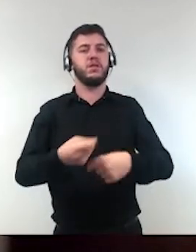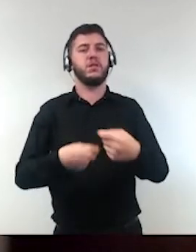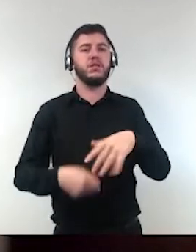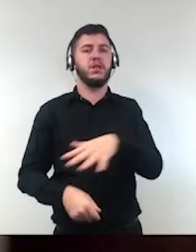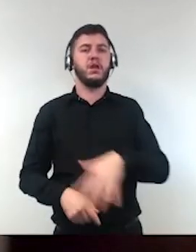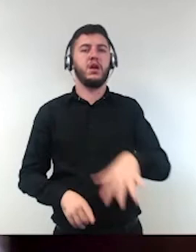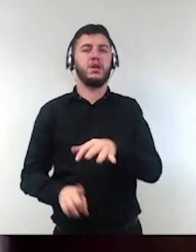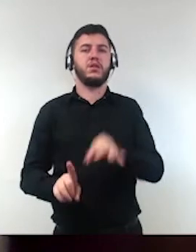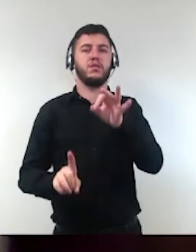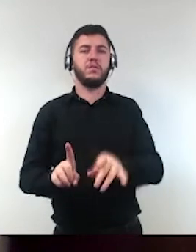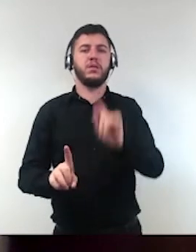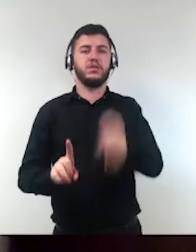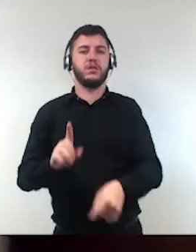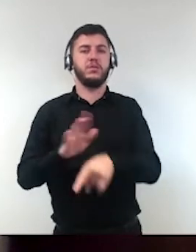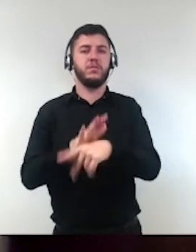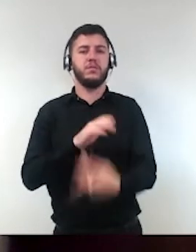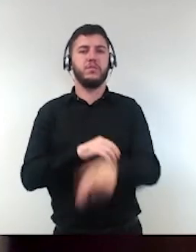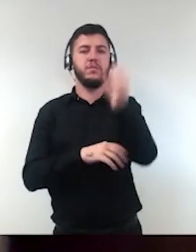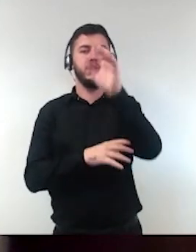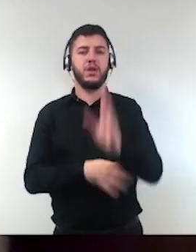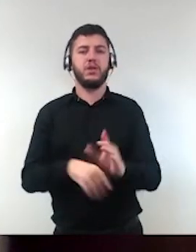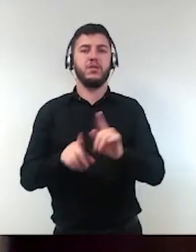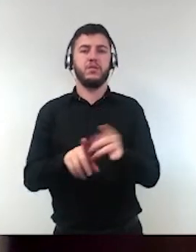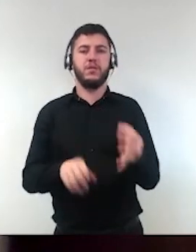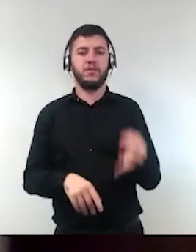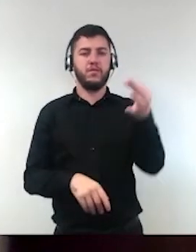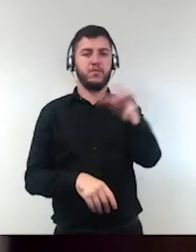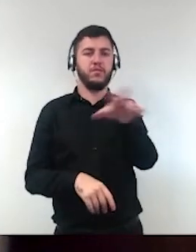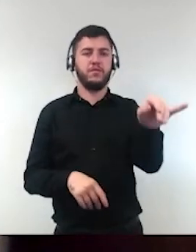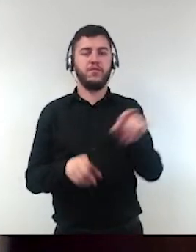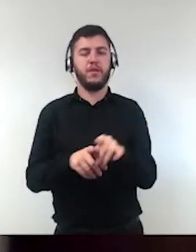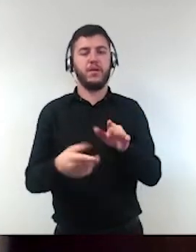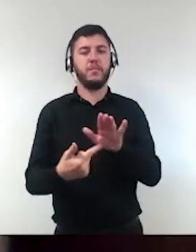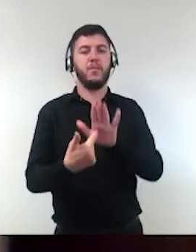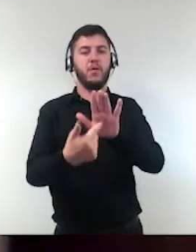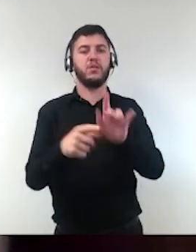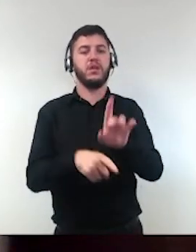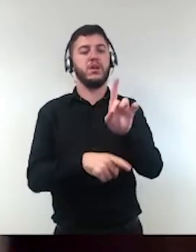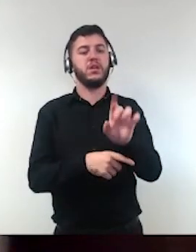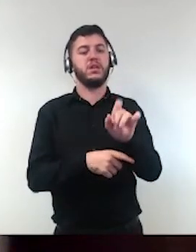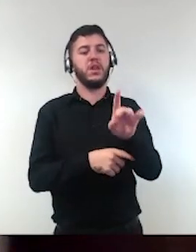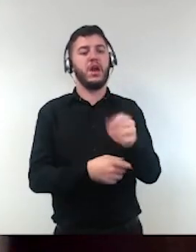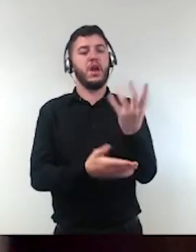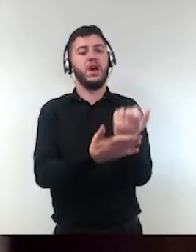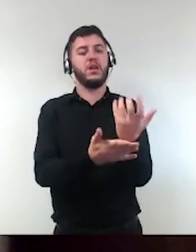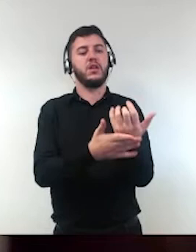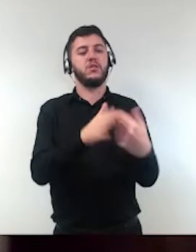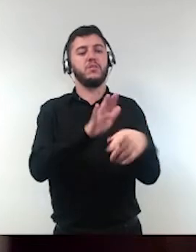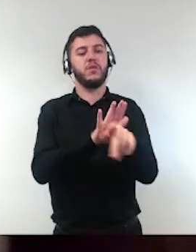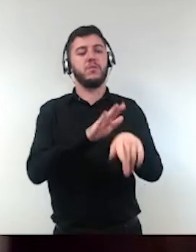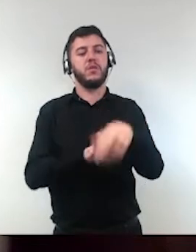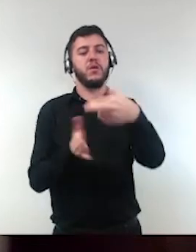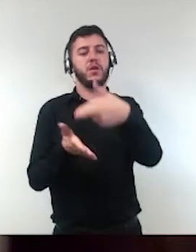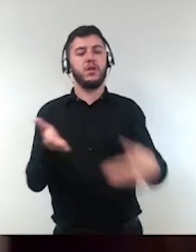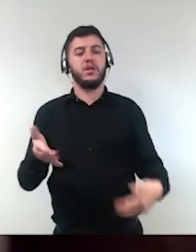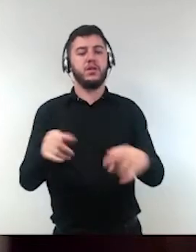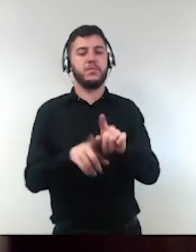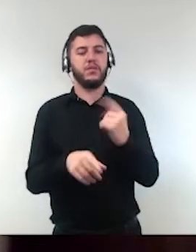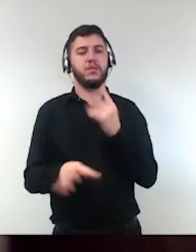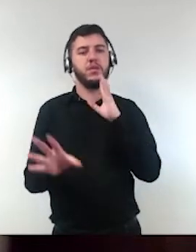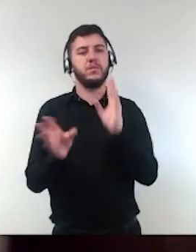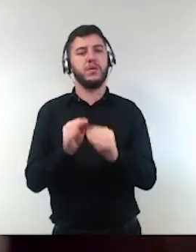nós teremos os dados, os relatórios do uso desse sistema, e foi gigantesco o uso.